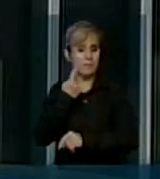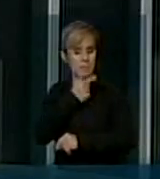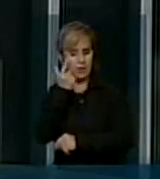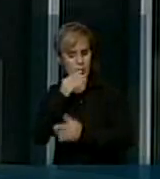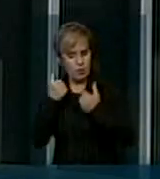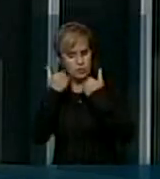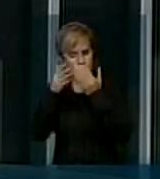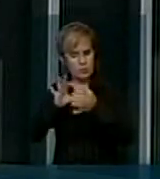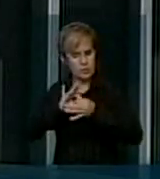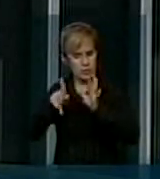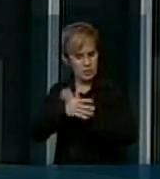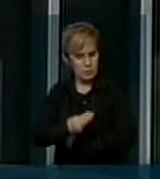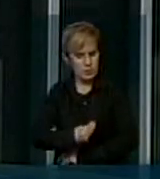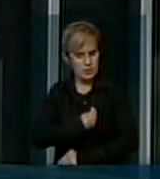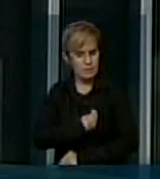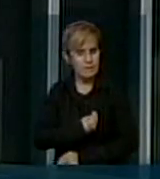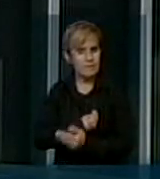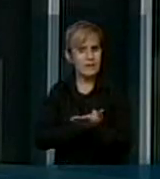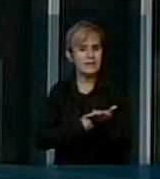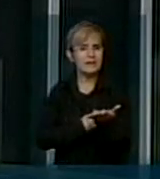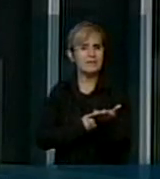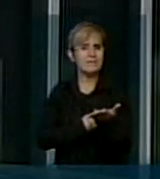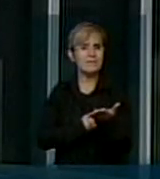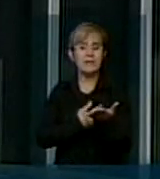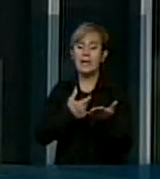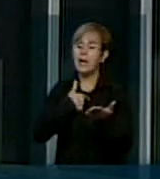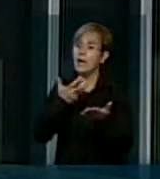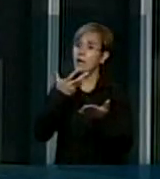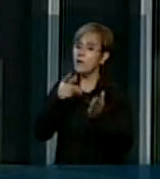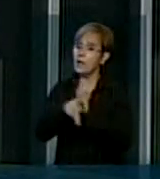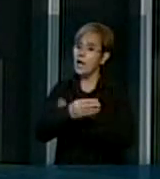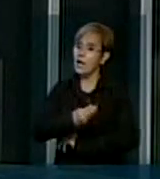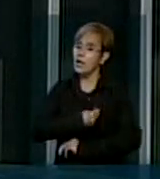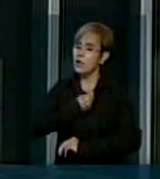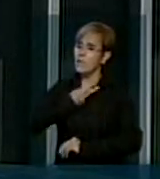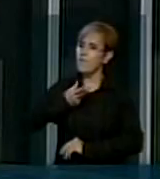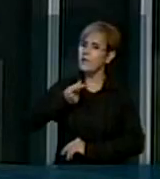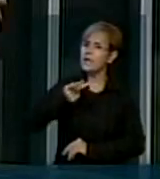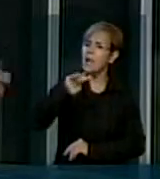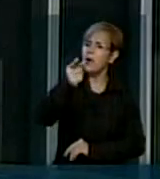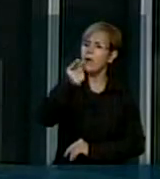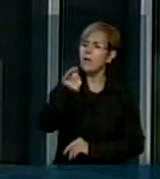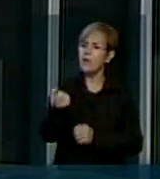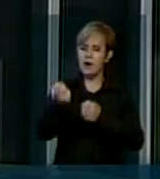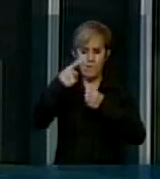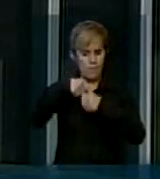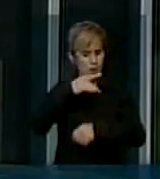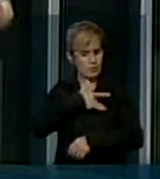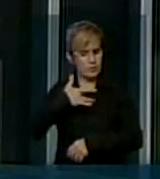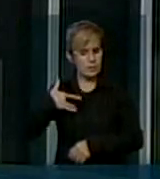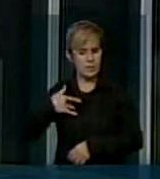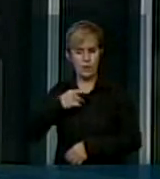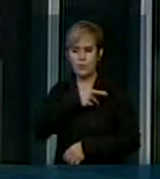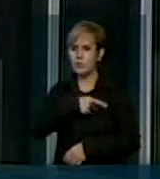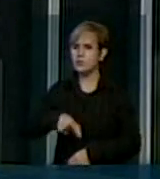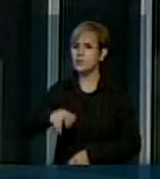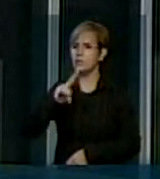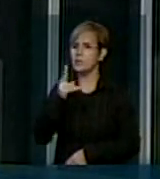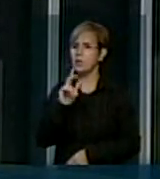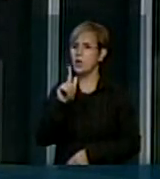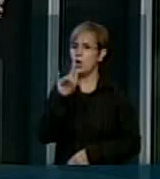as nossas consciências. Eu desejo vida longa, desejo restabelecimento ao presidente Hugo Chávez, que ele